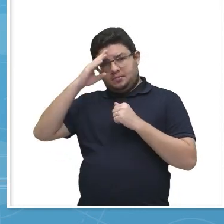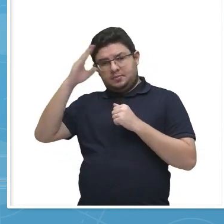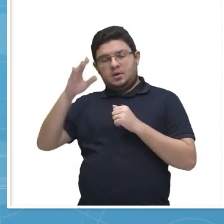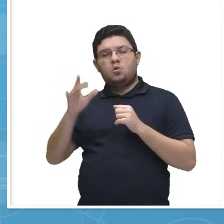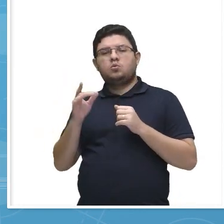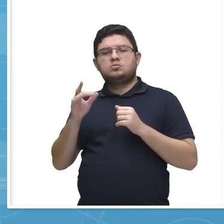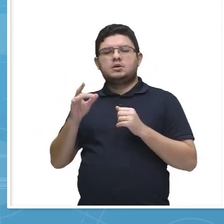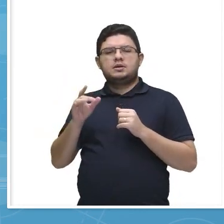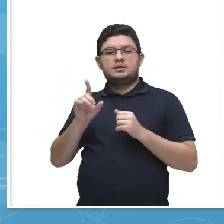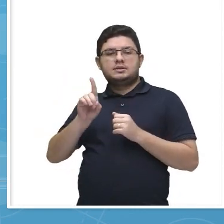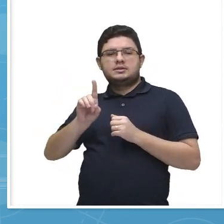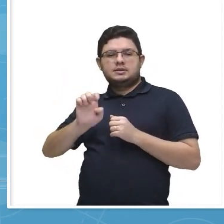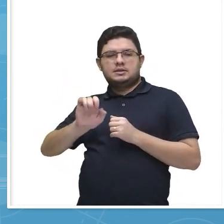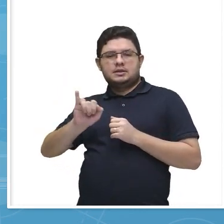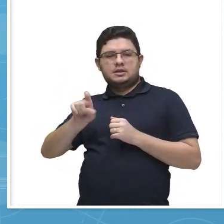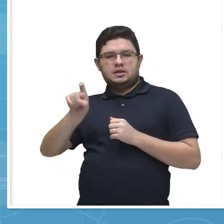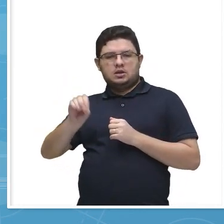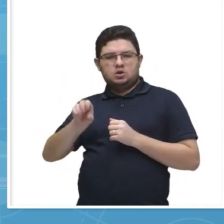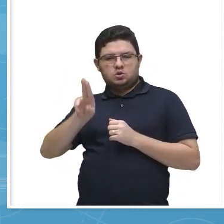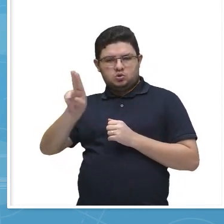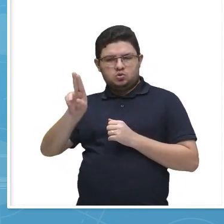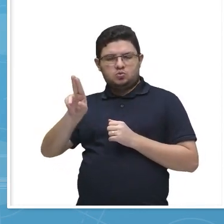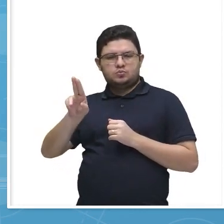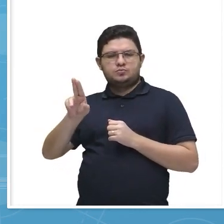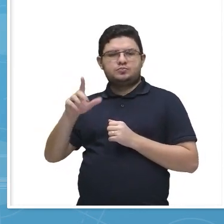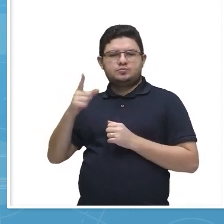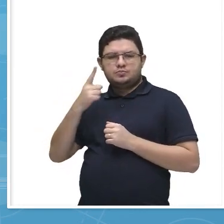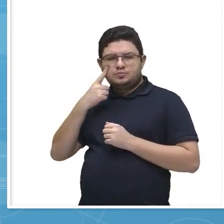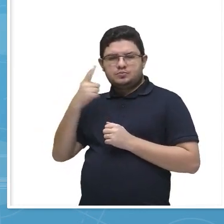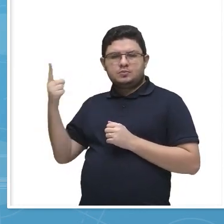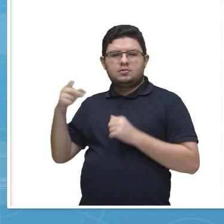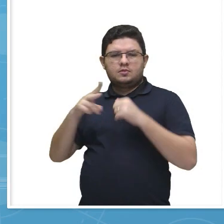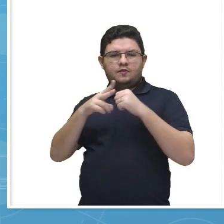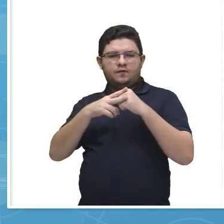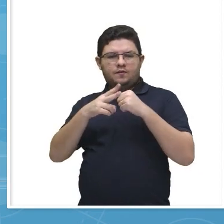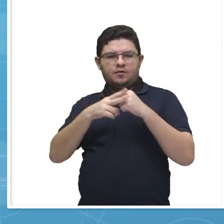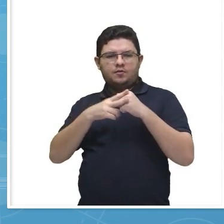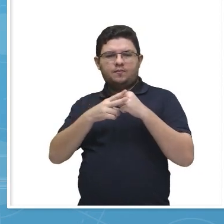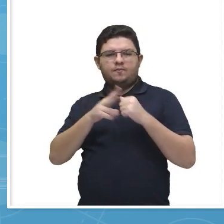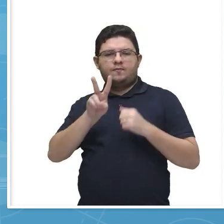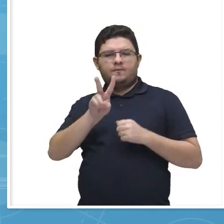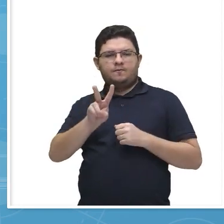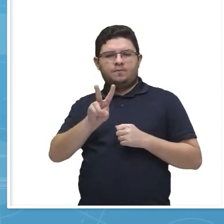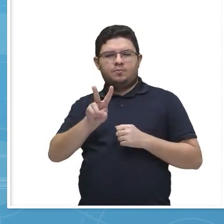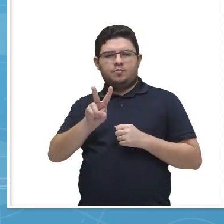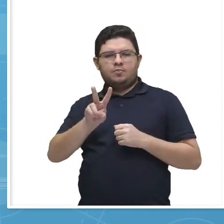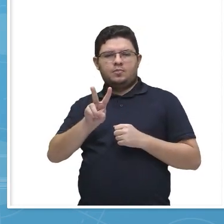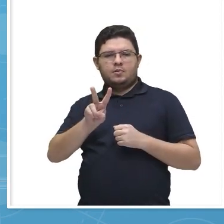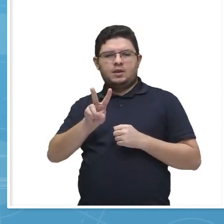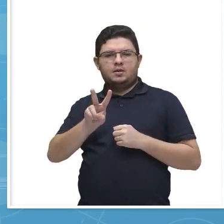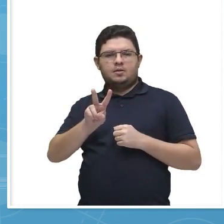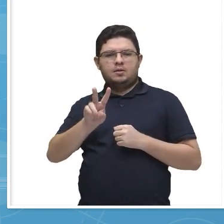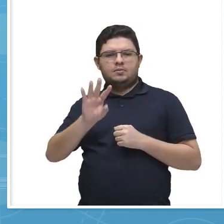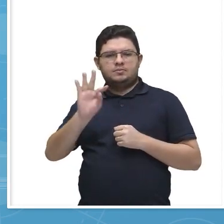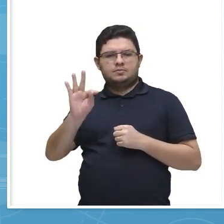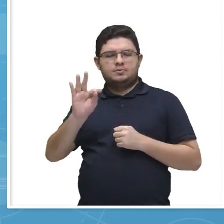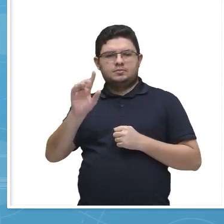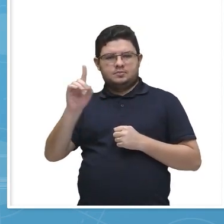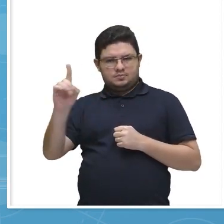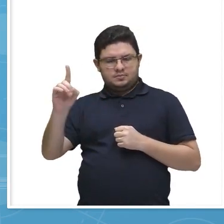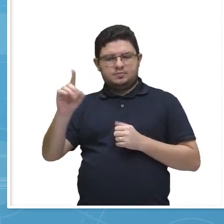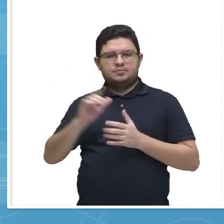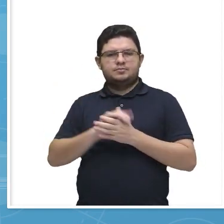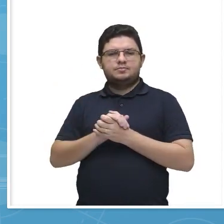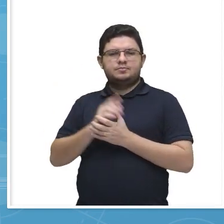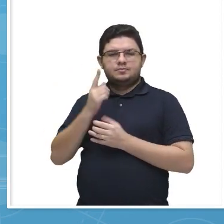que não é predicativo do sujeito, mas sim um complemento do verbo. É o nosso objeto, certo? Direto. E percebam